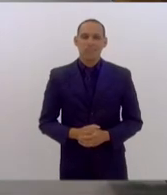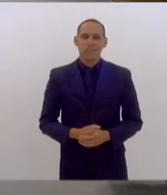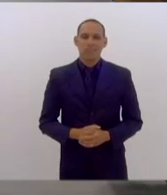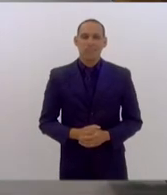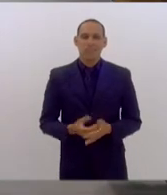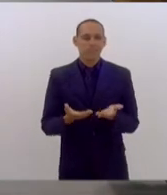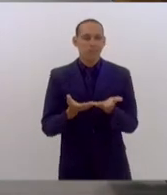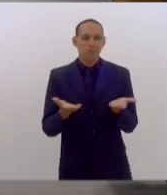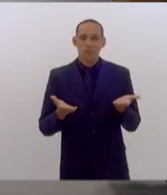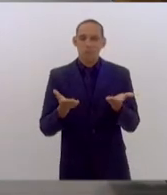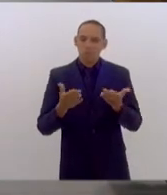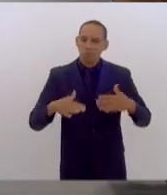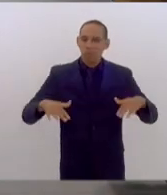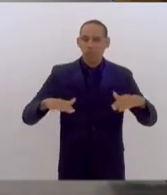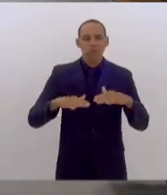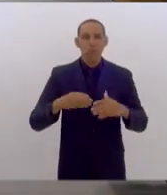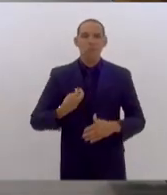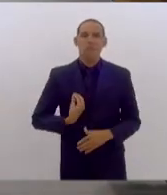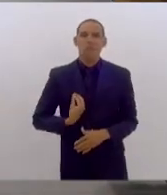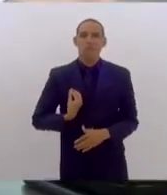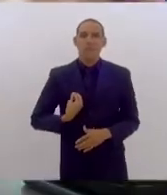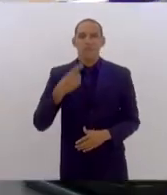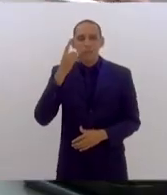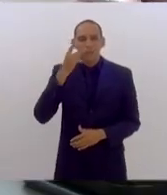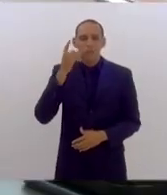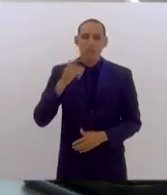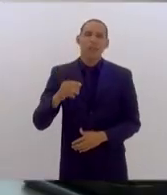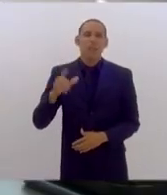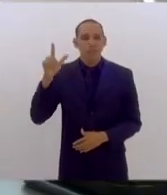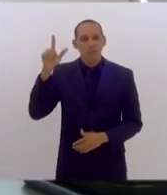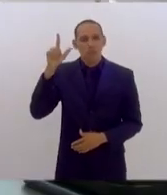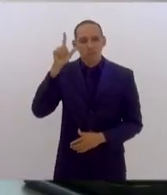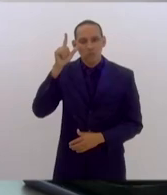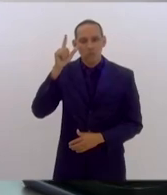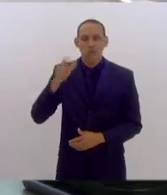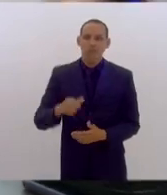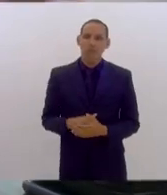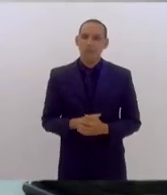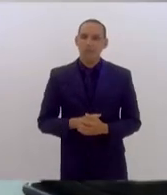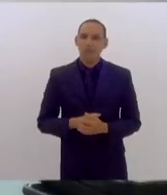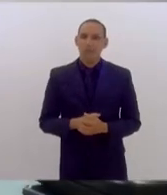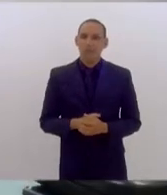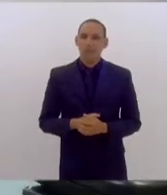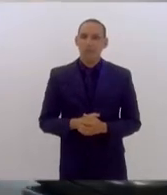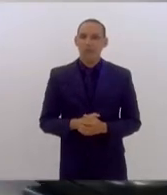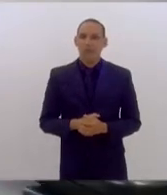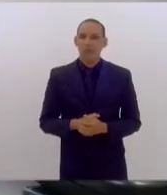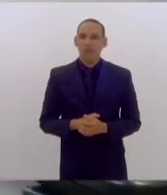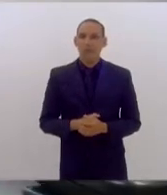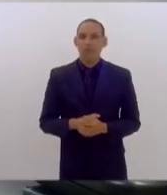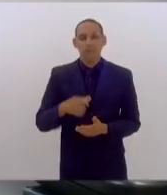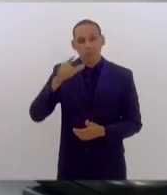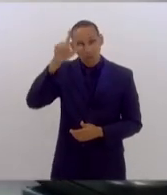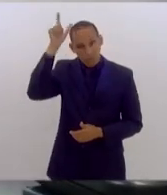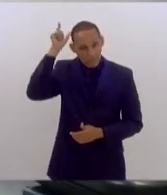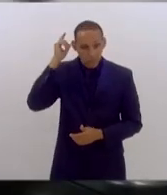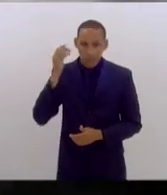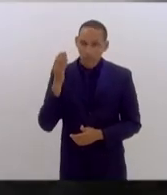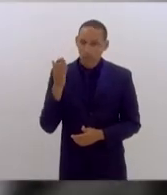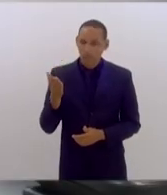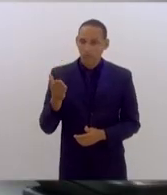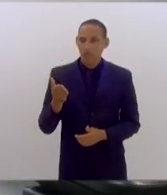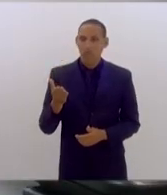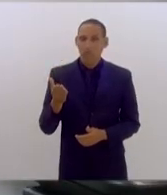temperatura das pessoas aqui presentes a deputada Lucinha que Preside a CPI Deputado Luiz Paulo